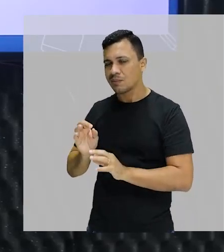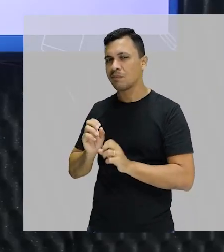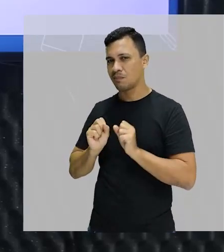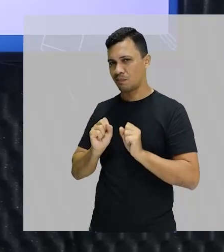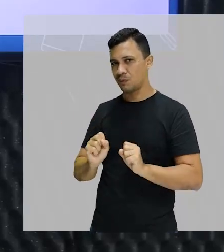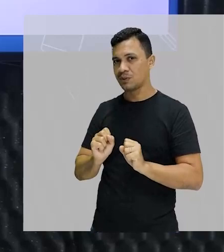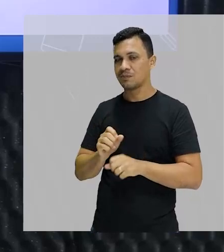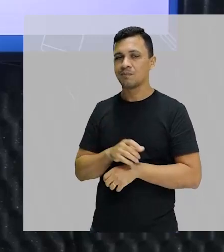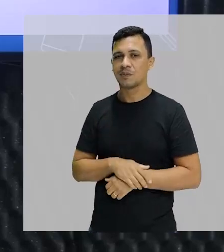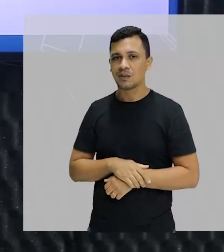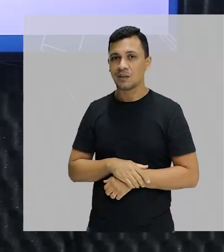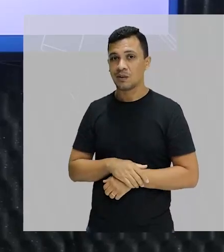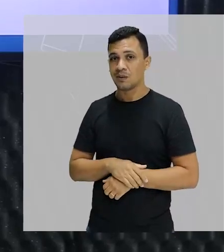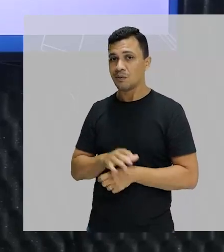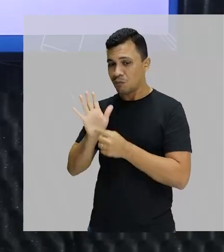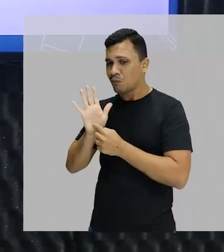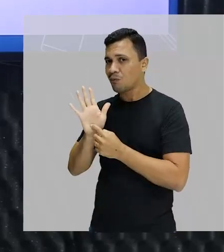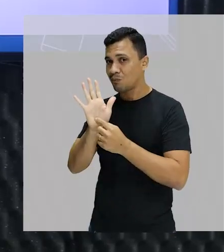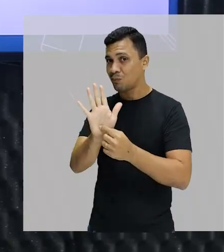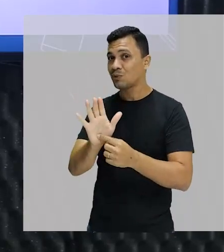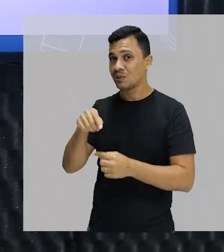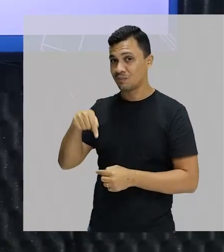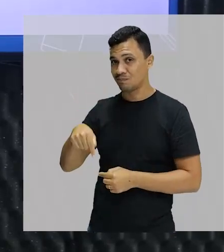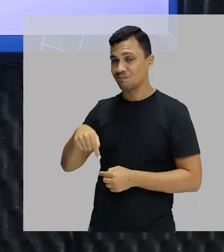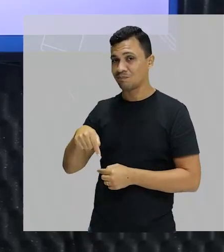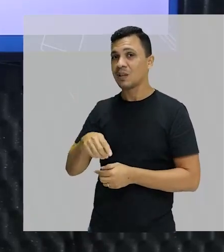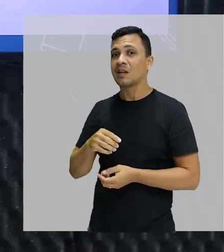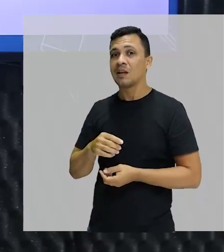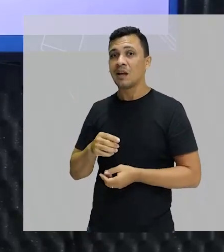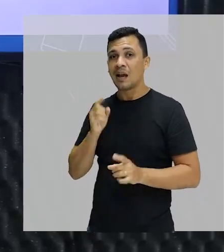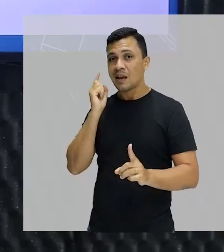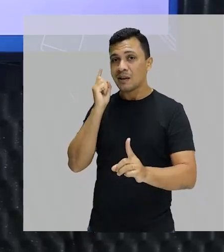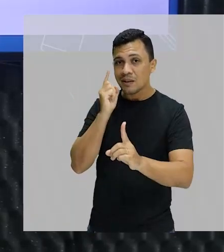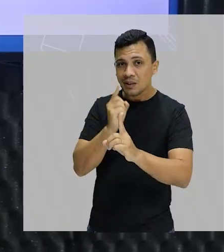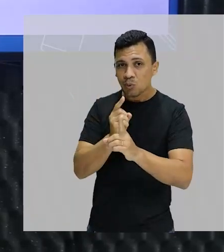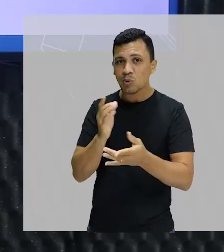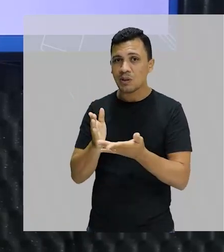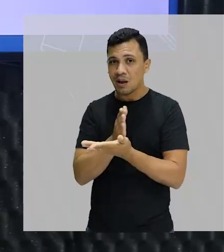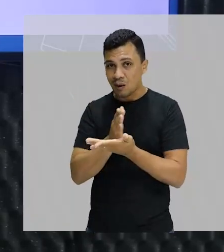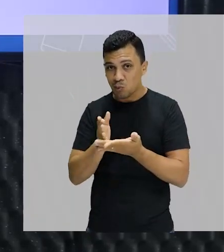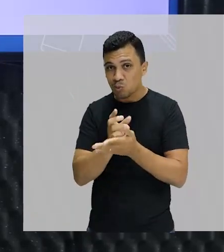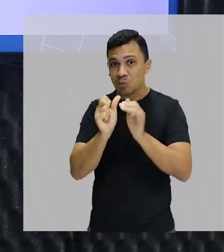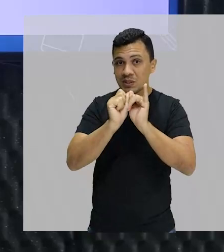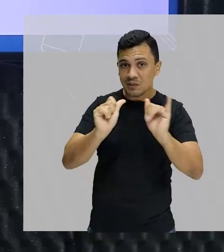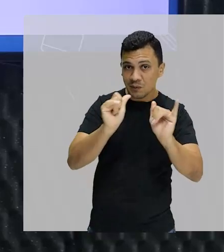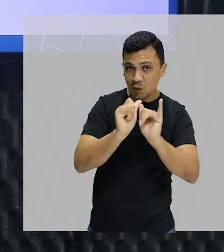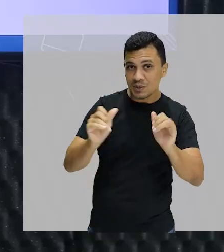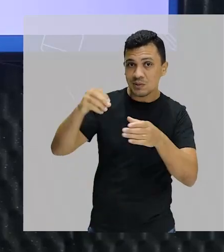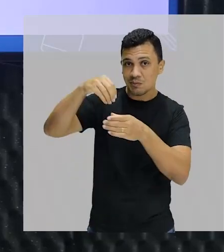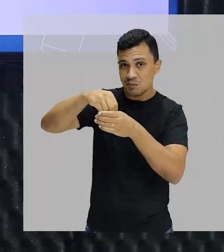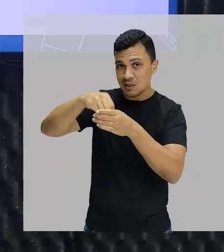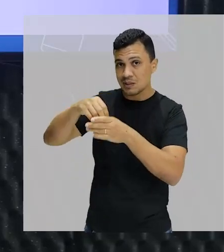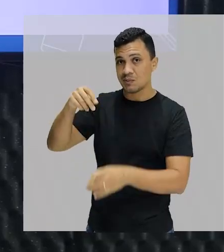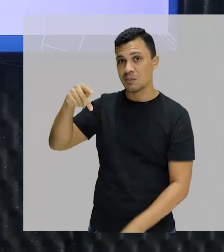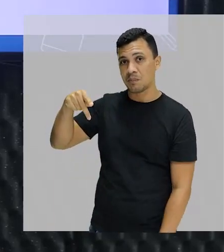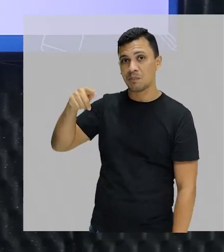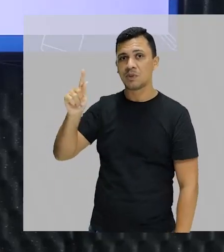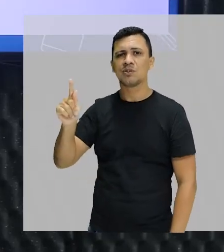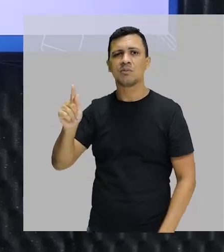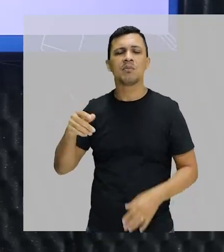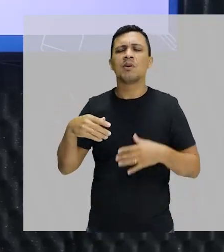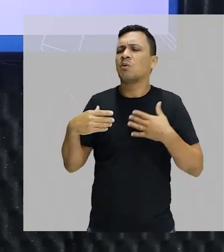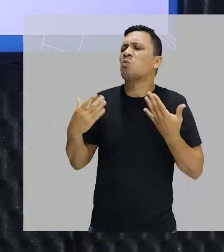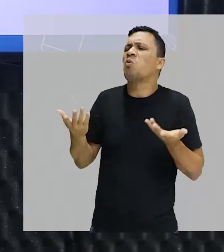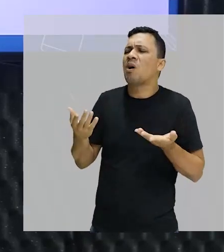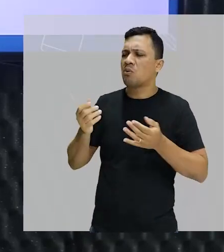forma. É exatamente isso que nós vamos fazer para poder descobrir algumas informações dentro dessa PG. Quais